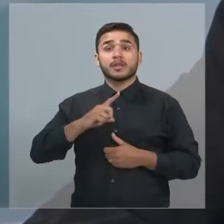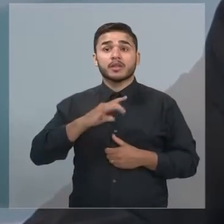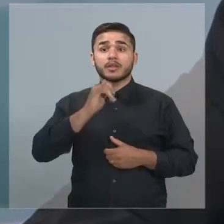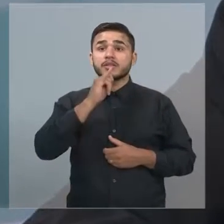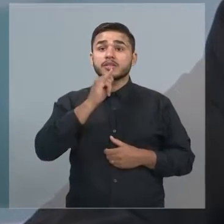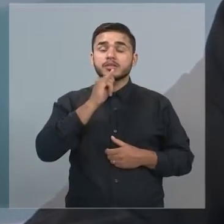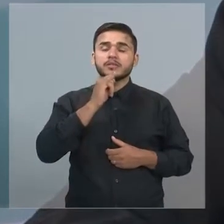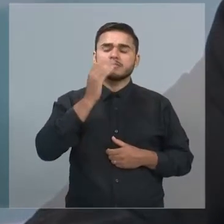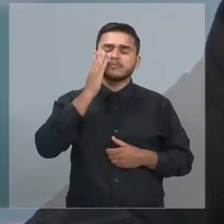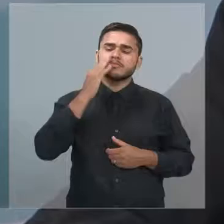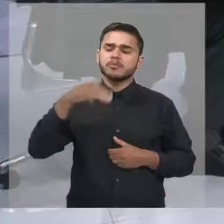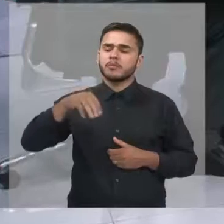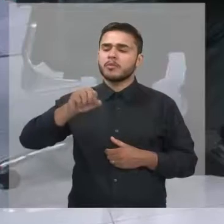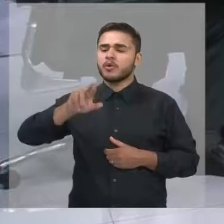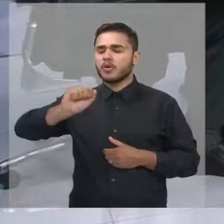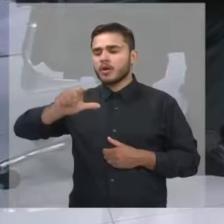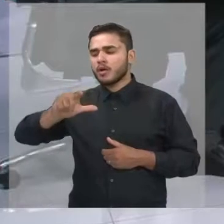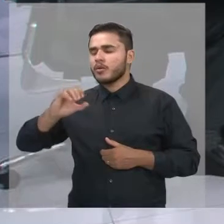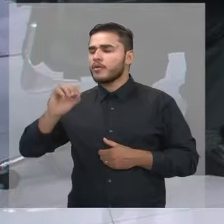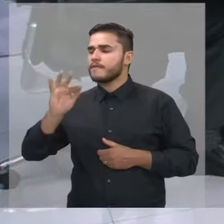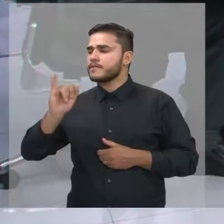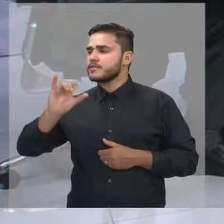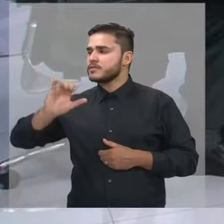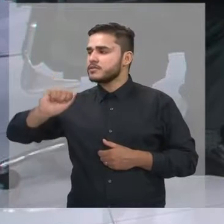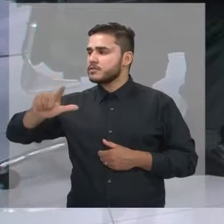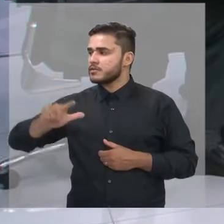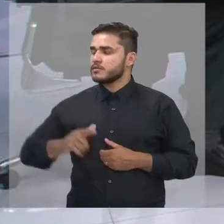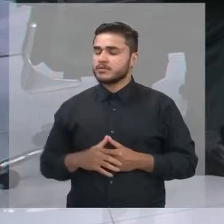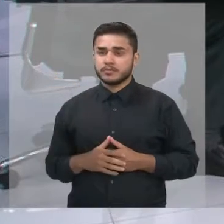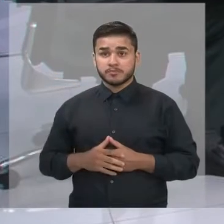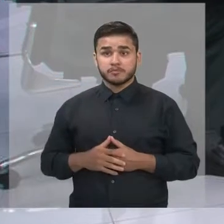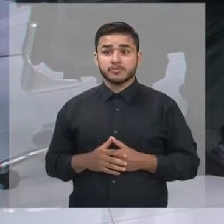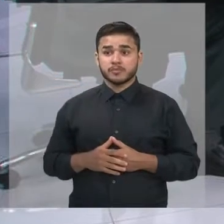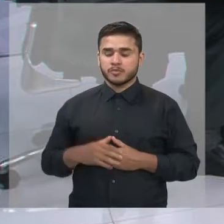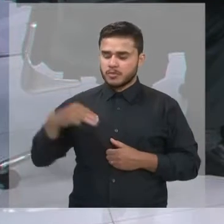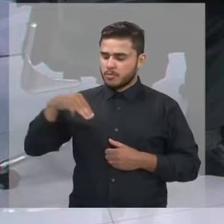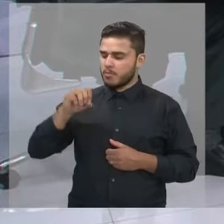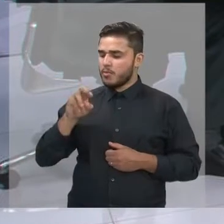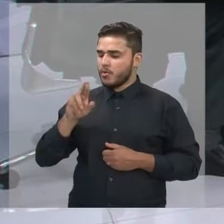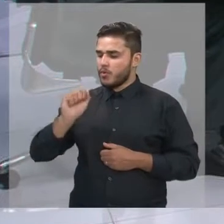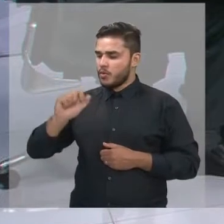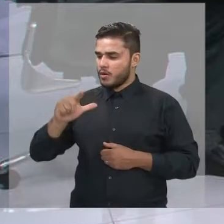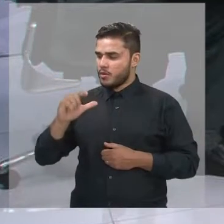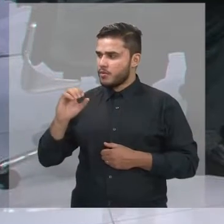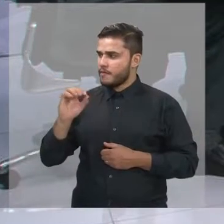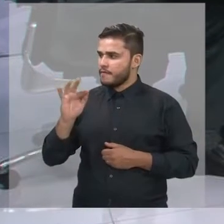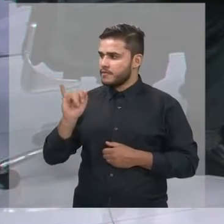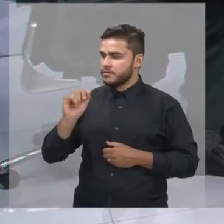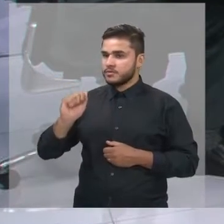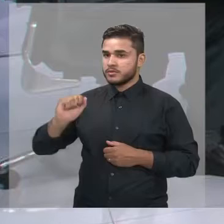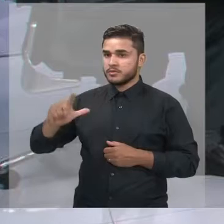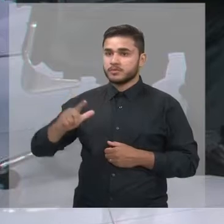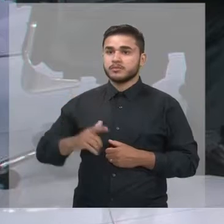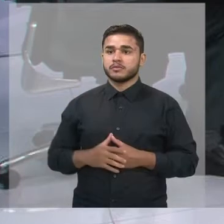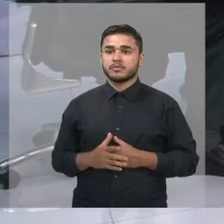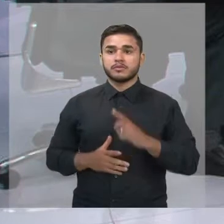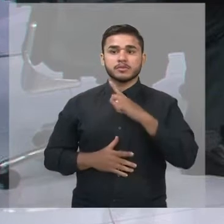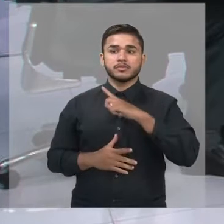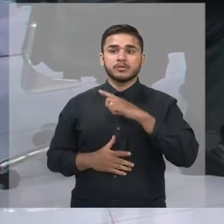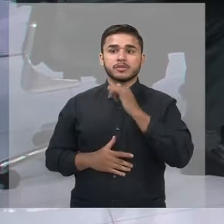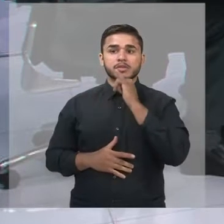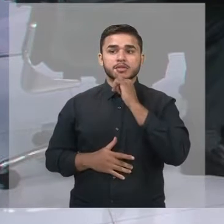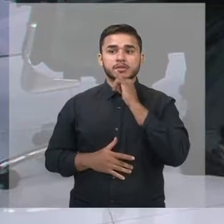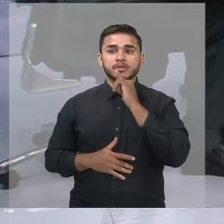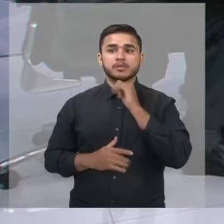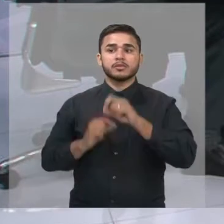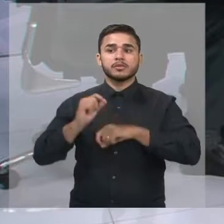oficial. Quando se fala moral oficial, trazendo para o clima político